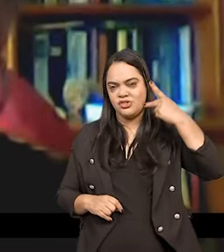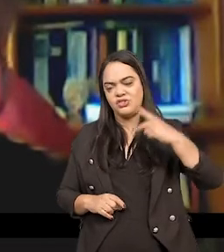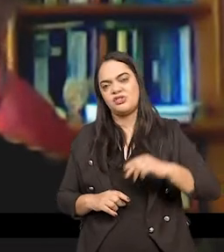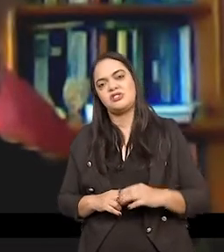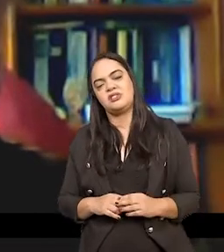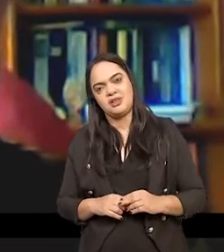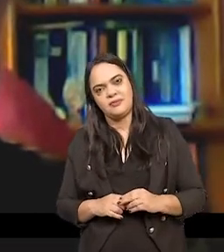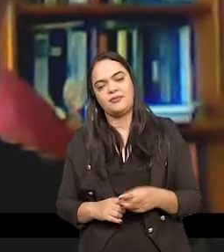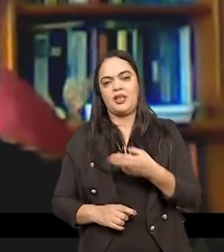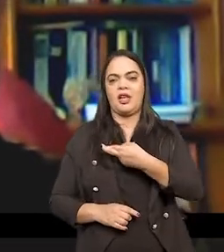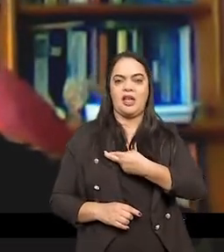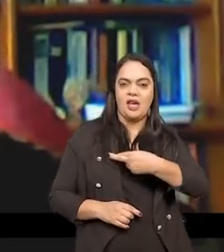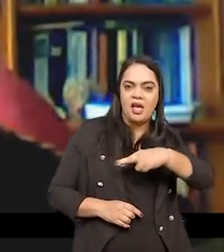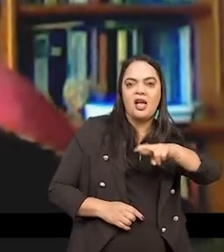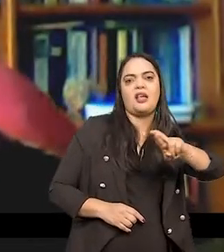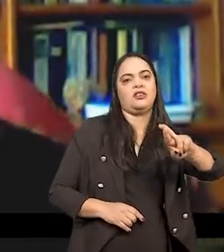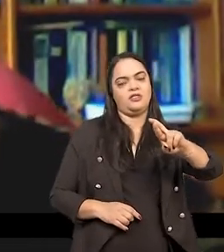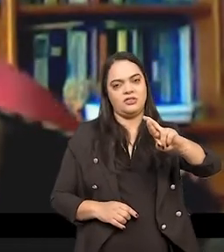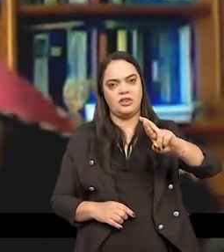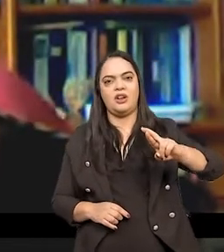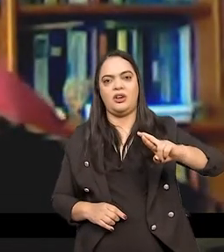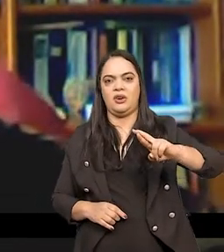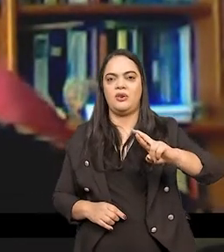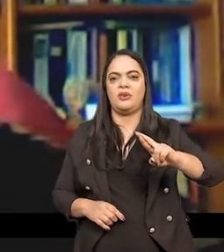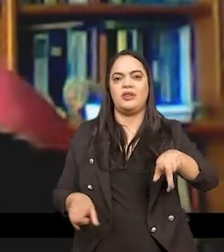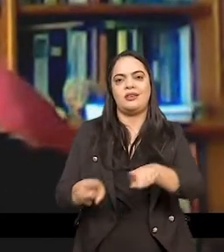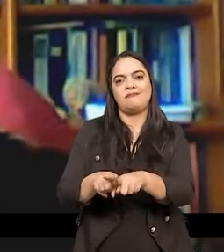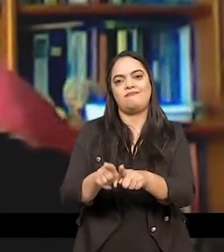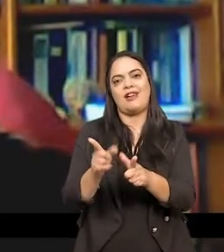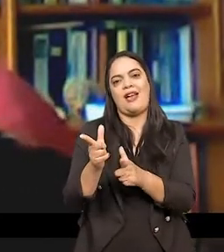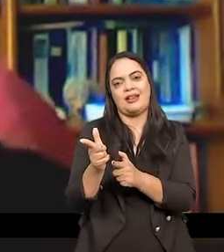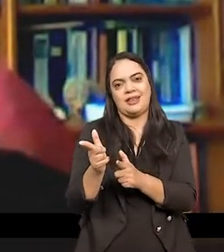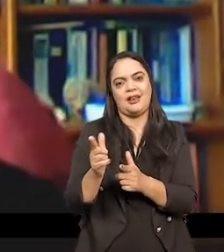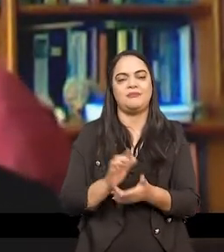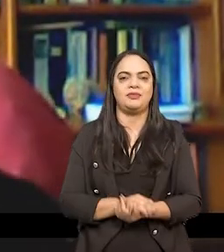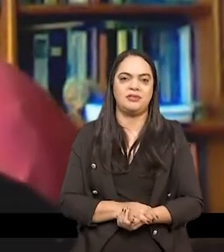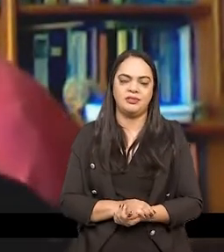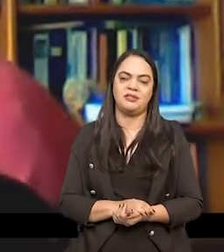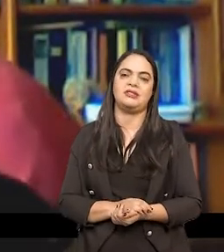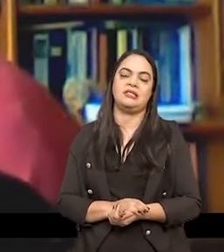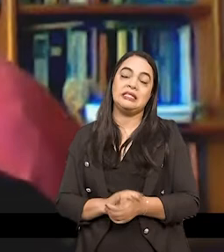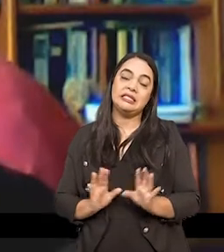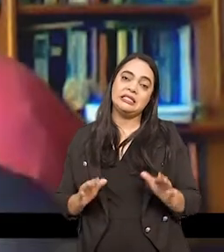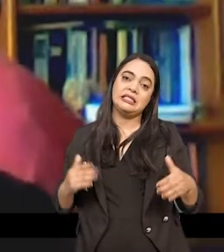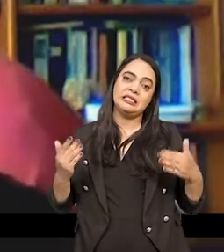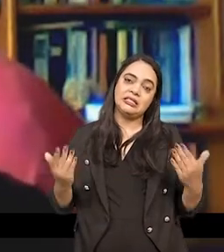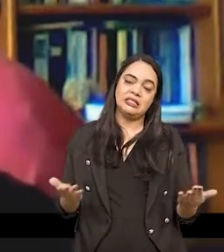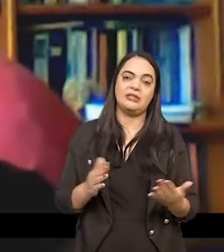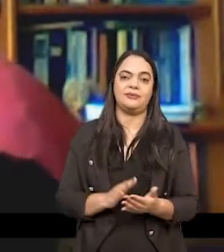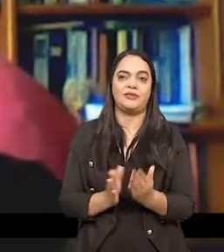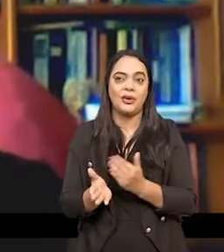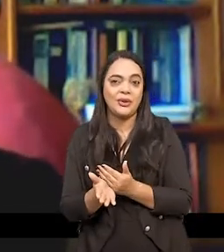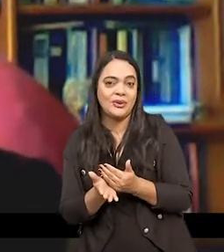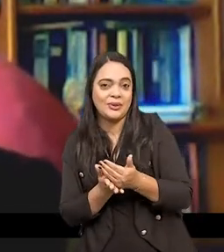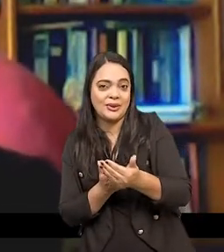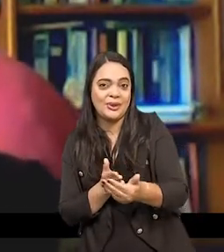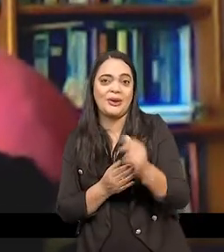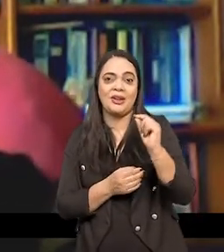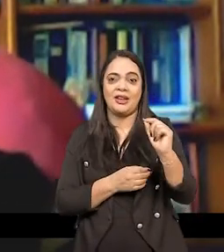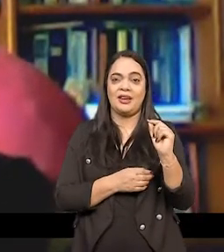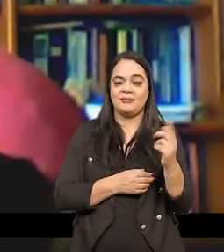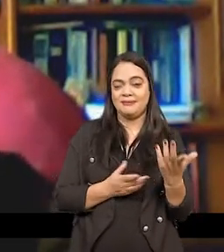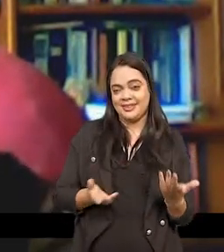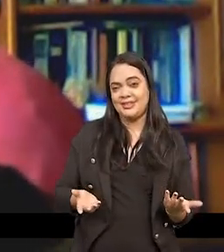o mundo religioso e o mundo das armas. Então, vamos começar pelos mais distantes um pouquinho,